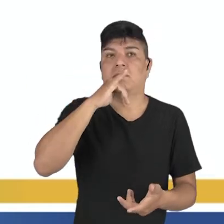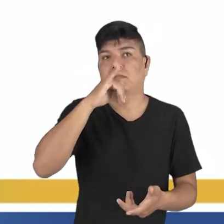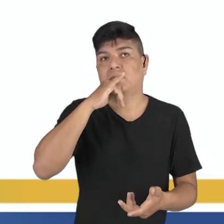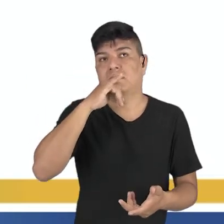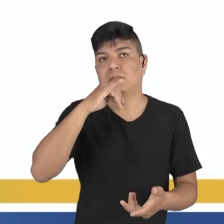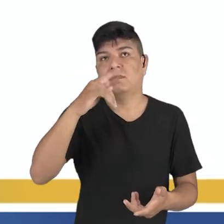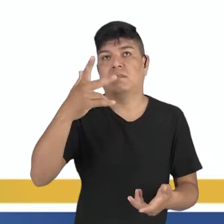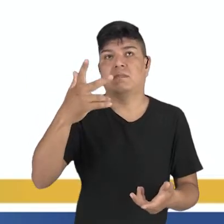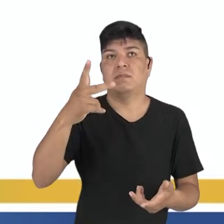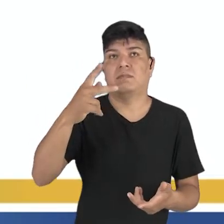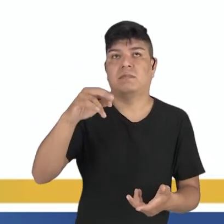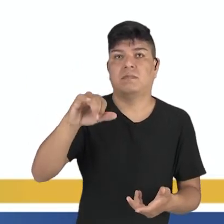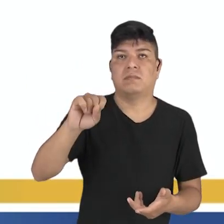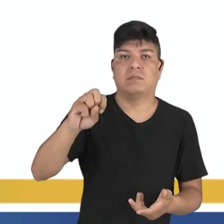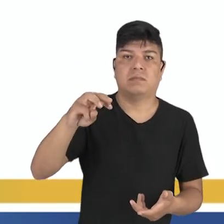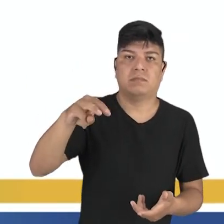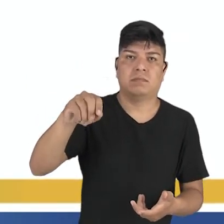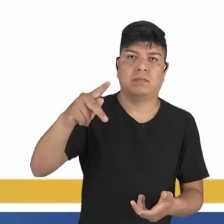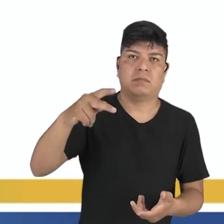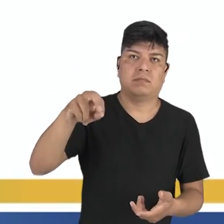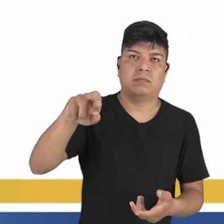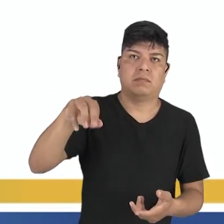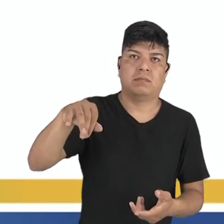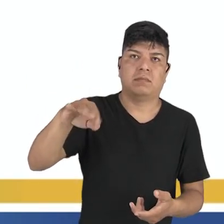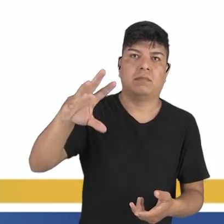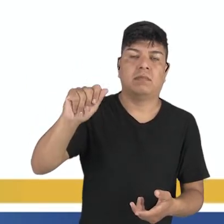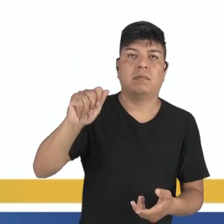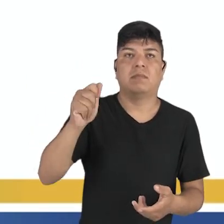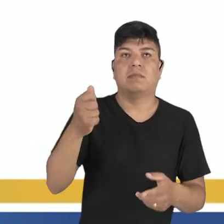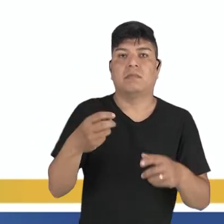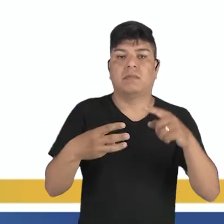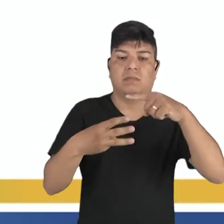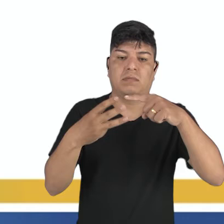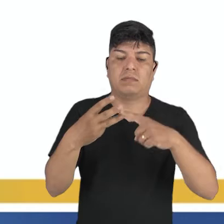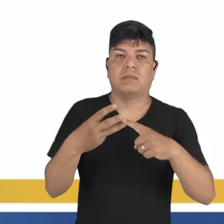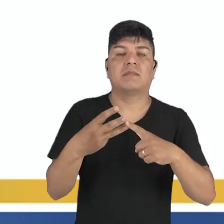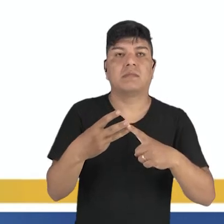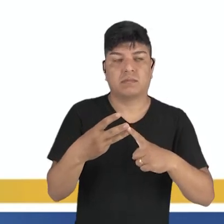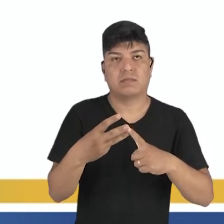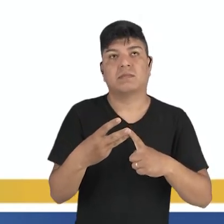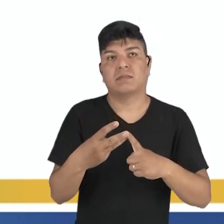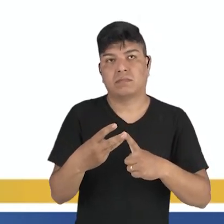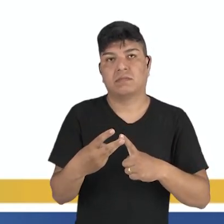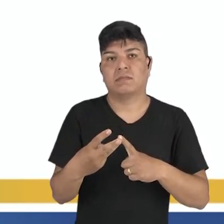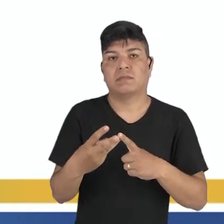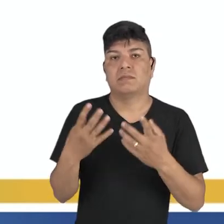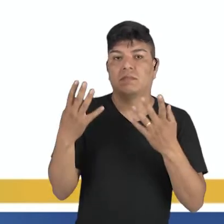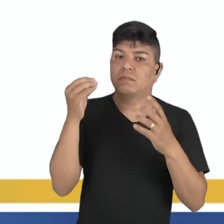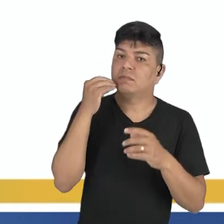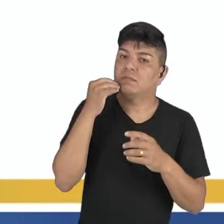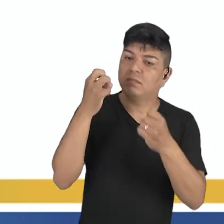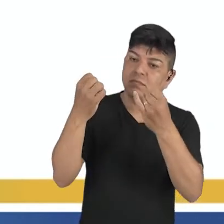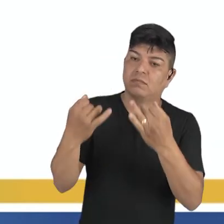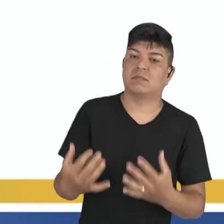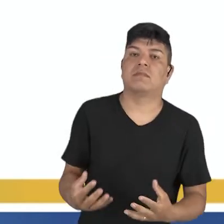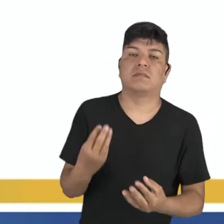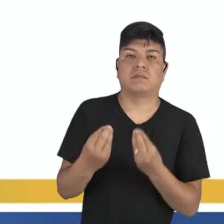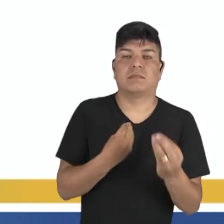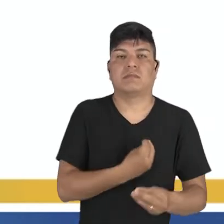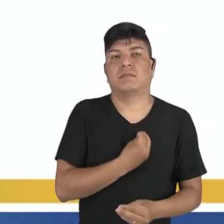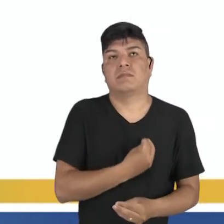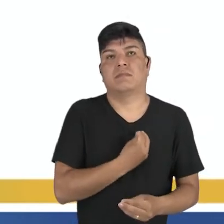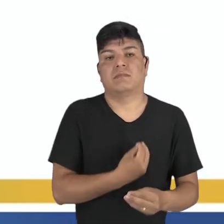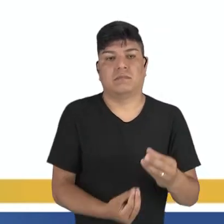a panspermia cósmica, né, a vida semeada de outro lugar, ela tem essas 3 versões, tá? É uma forma de você tentar explicar como a